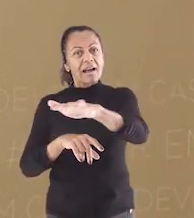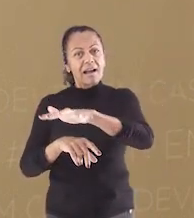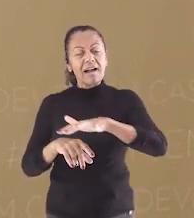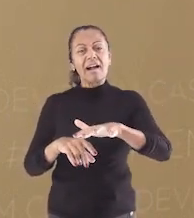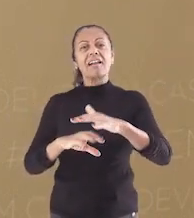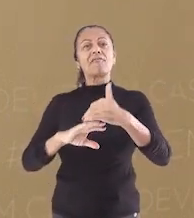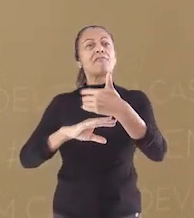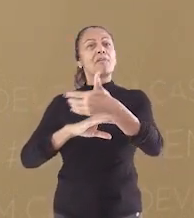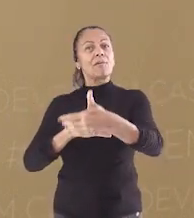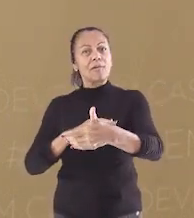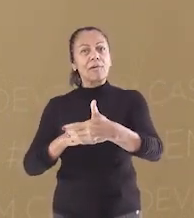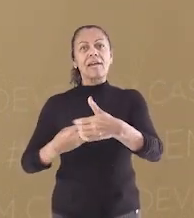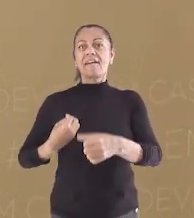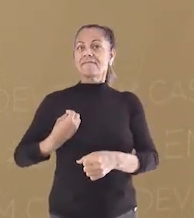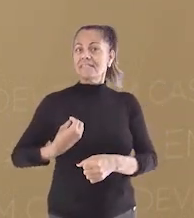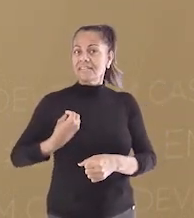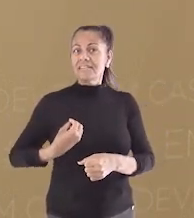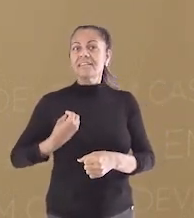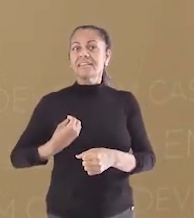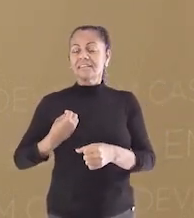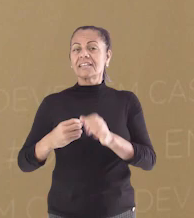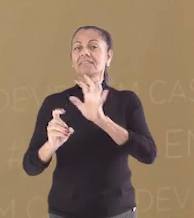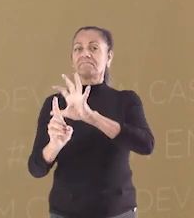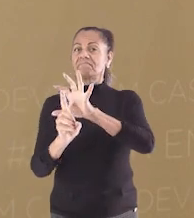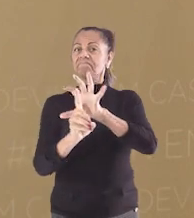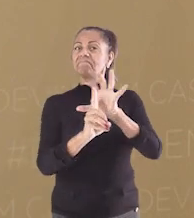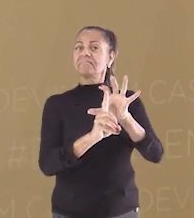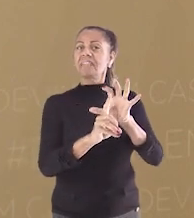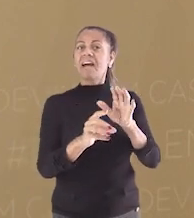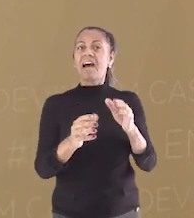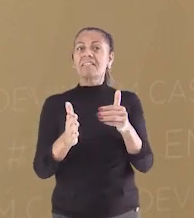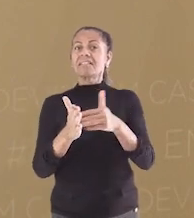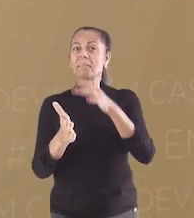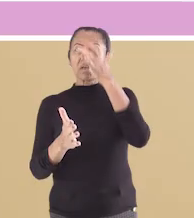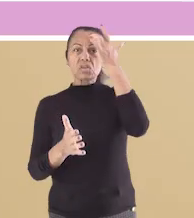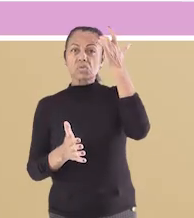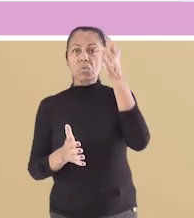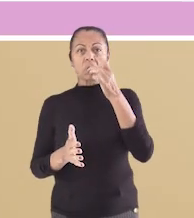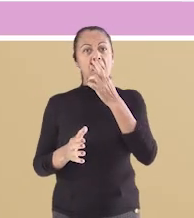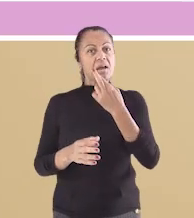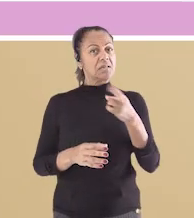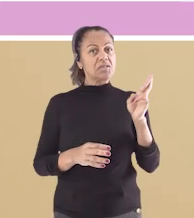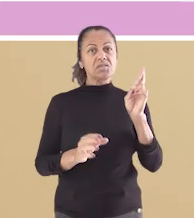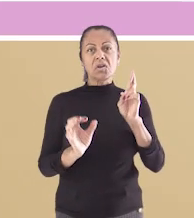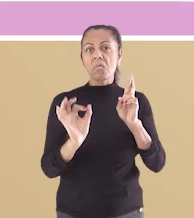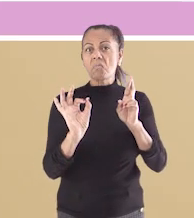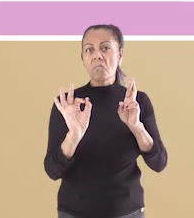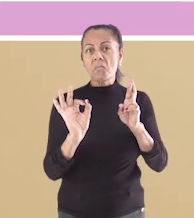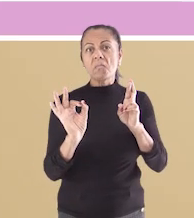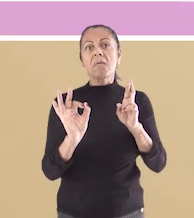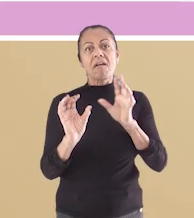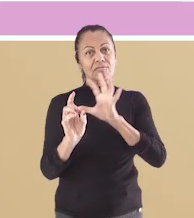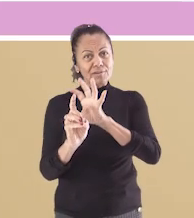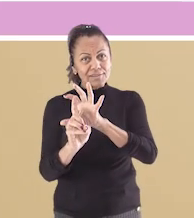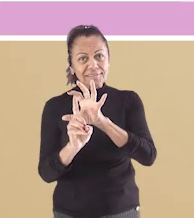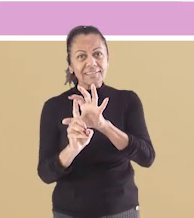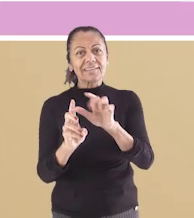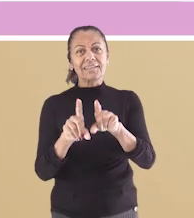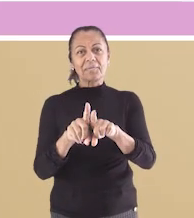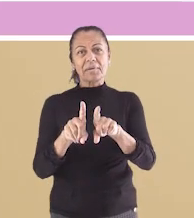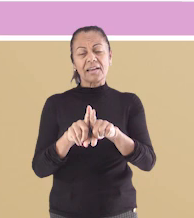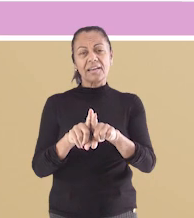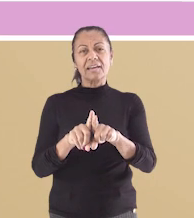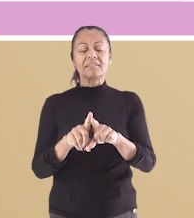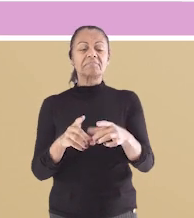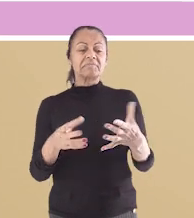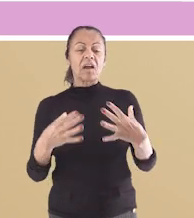fiéis e até quem às vezes afirmam não ser religioso. A religião ela pode influenciar na maneira de se